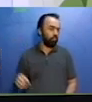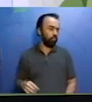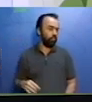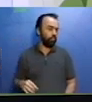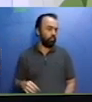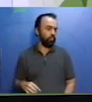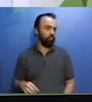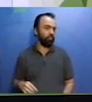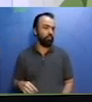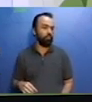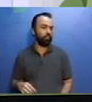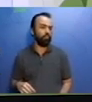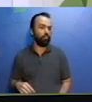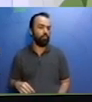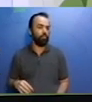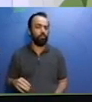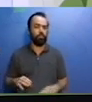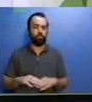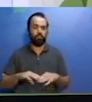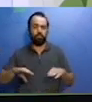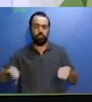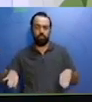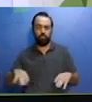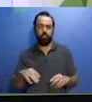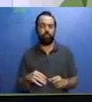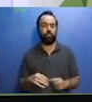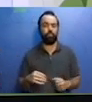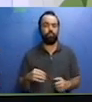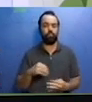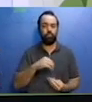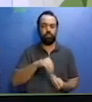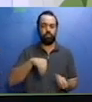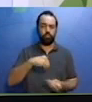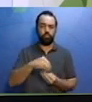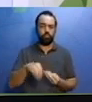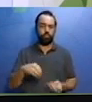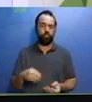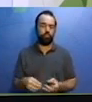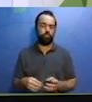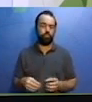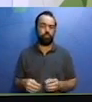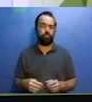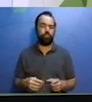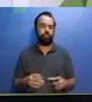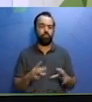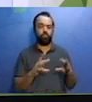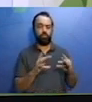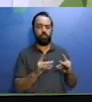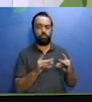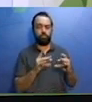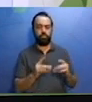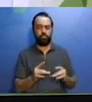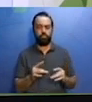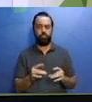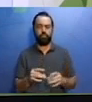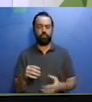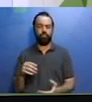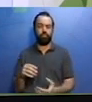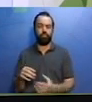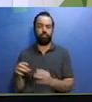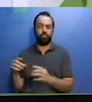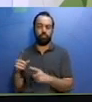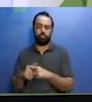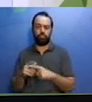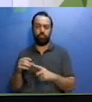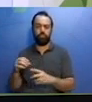Essa técnica ela é capaz de separar uma mistura de um líquido em um sólido, por exemplo, o óleo e o sal,